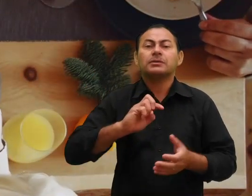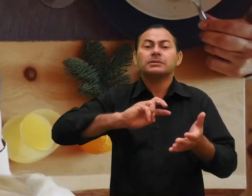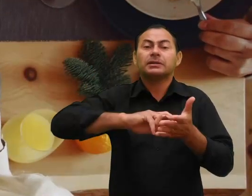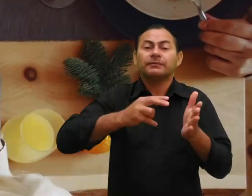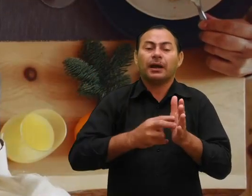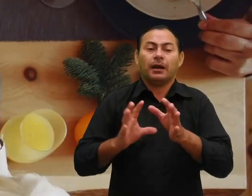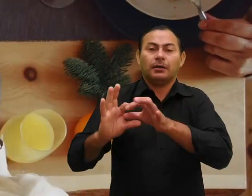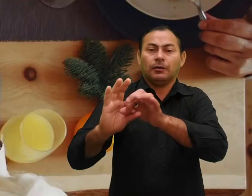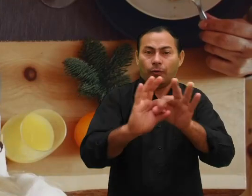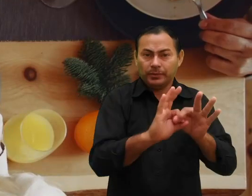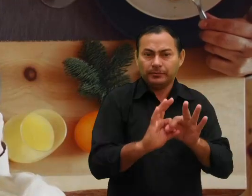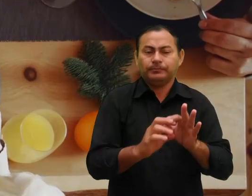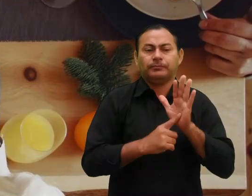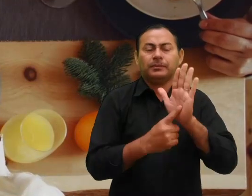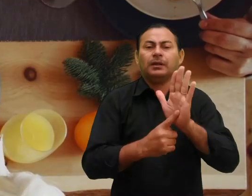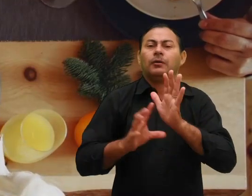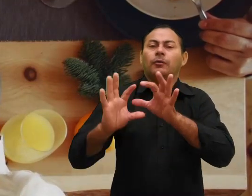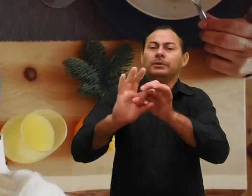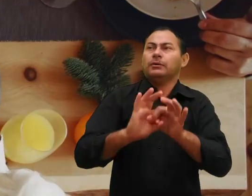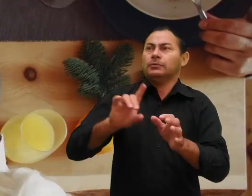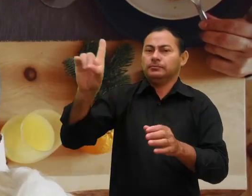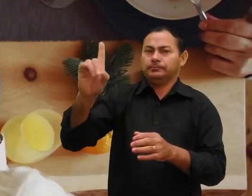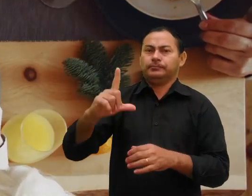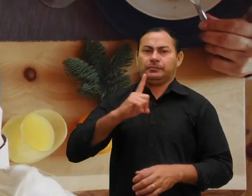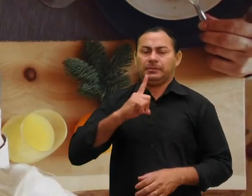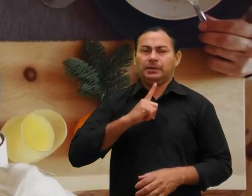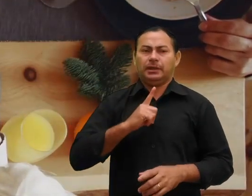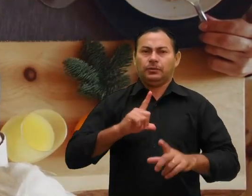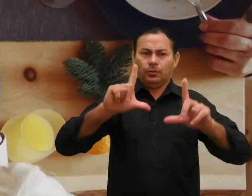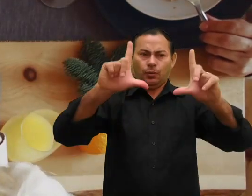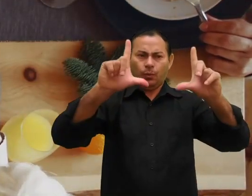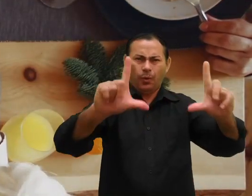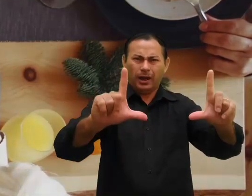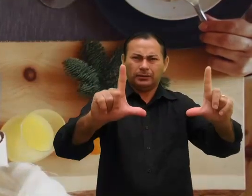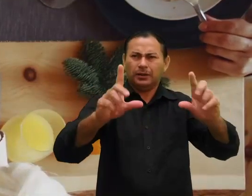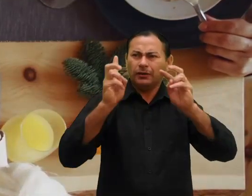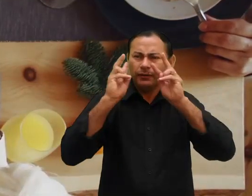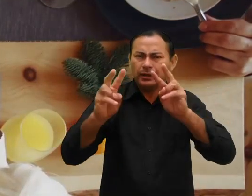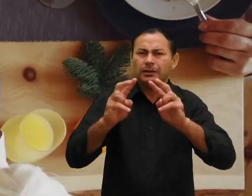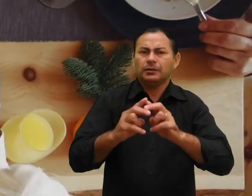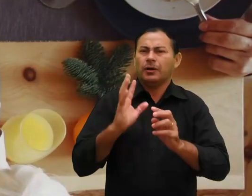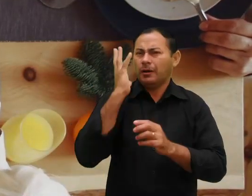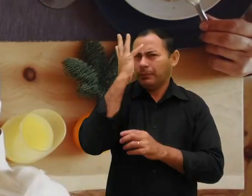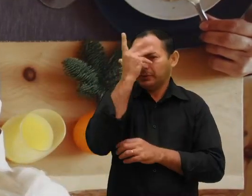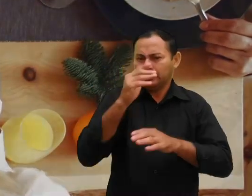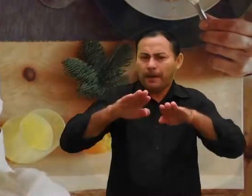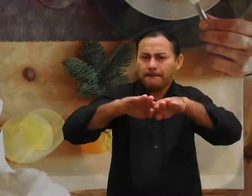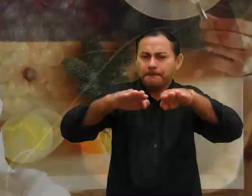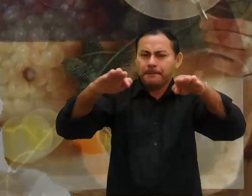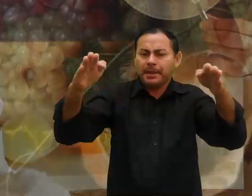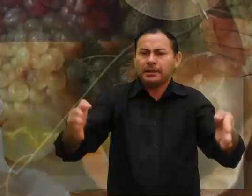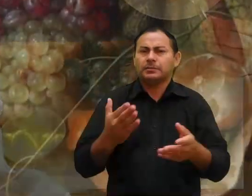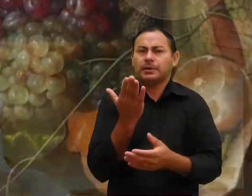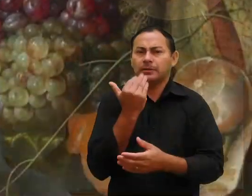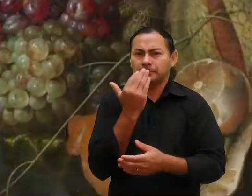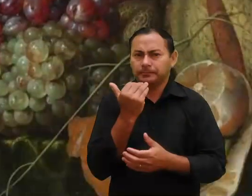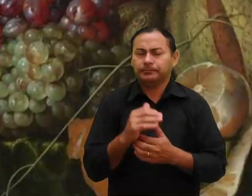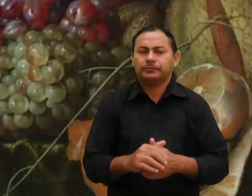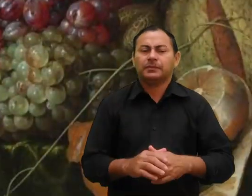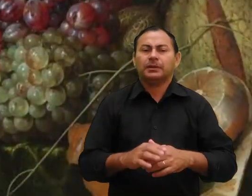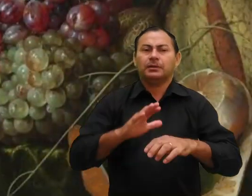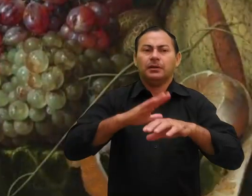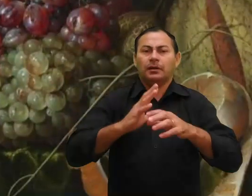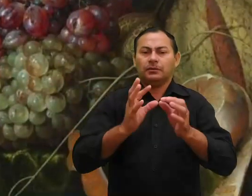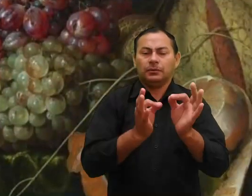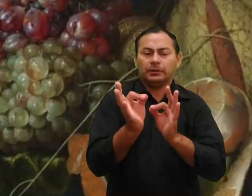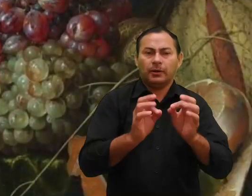comunhão. Também representava comunhão com Deus. Existe um quadro, que já vi várias vezes, de uma bonita mesa posta para uma refeição.